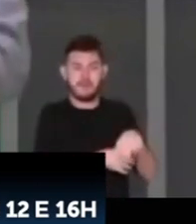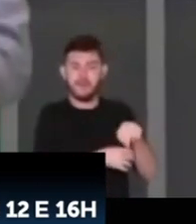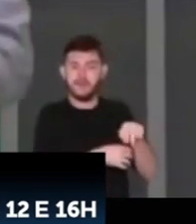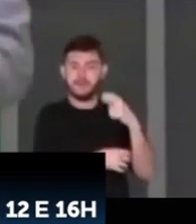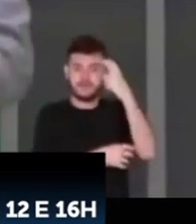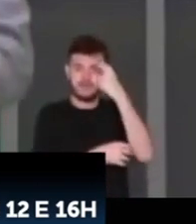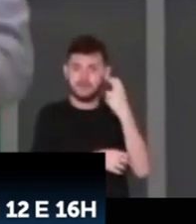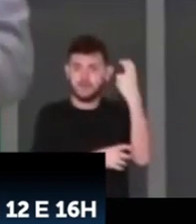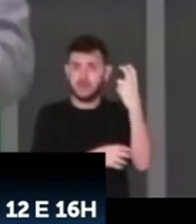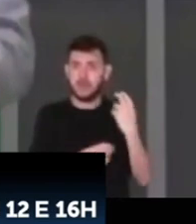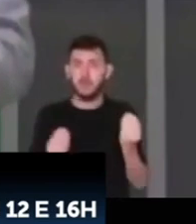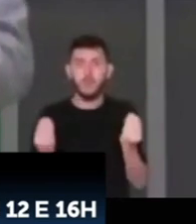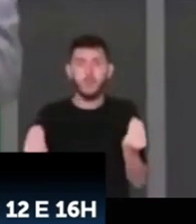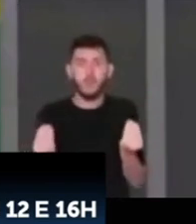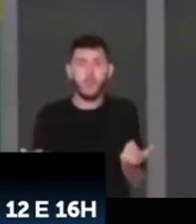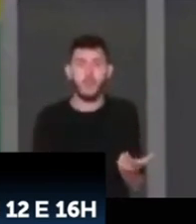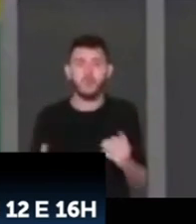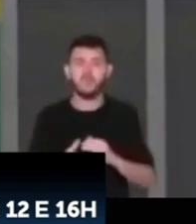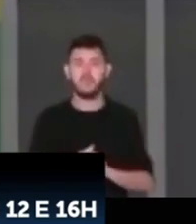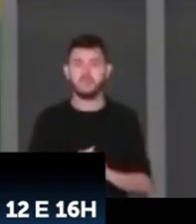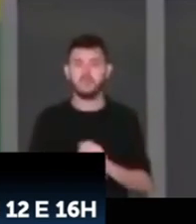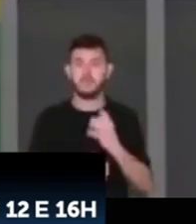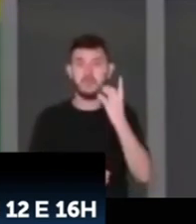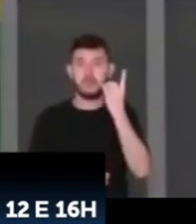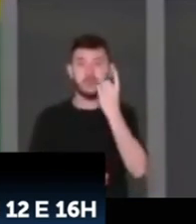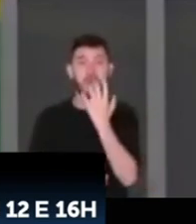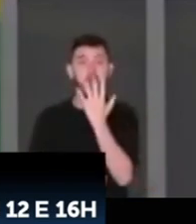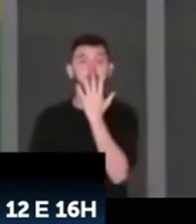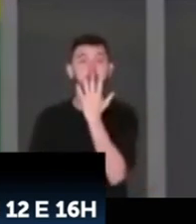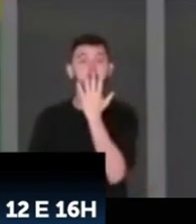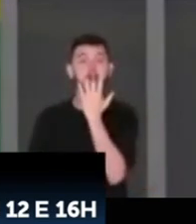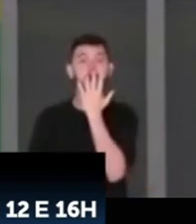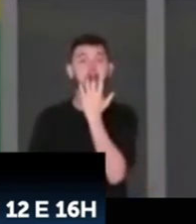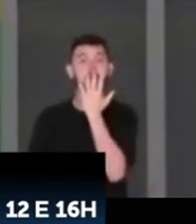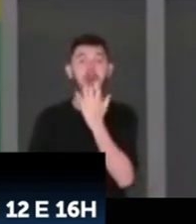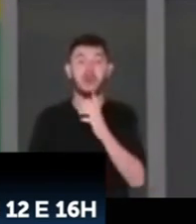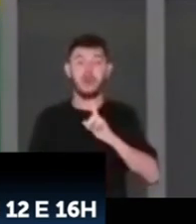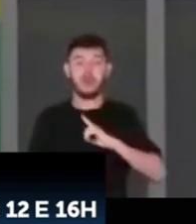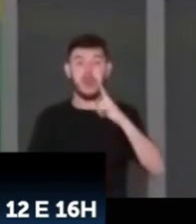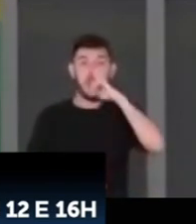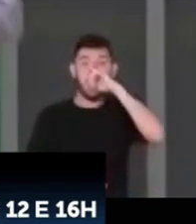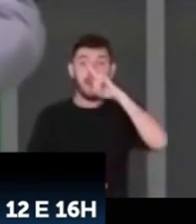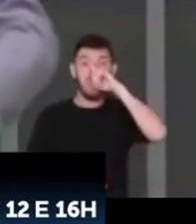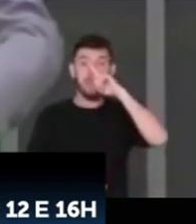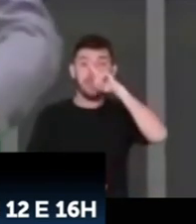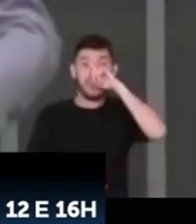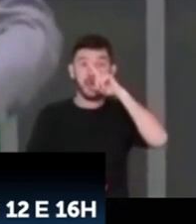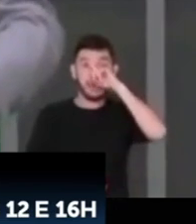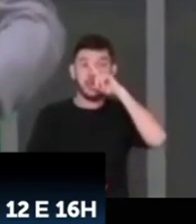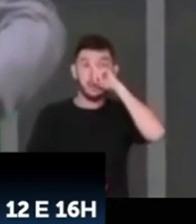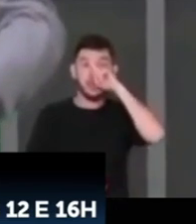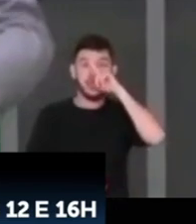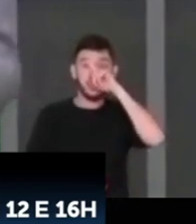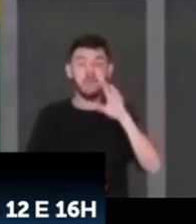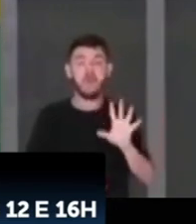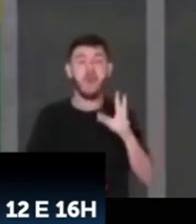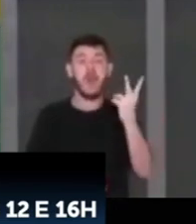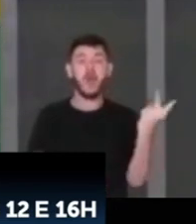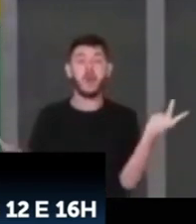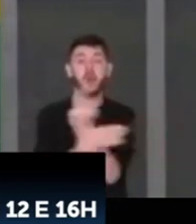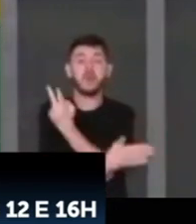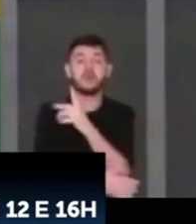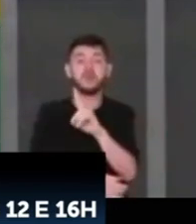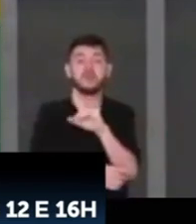deputado Osmar Terra, do perigo que estava para acontecer no dia 8?